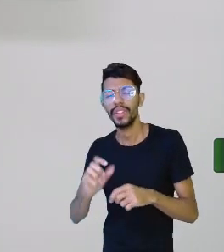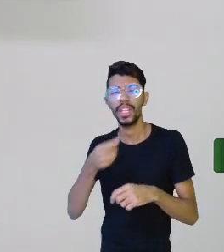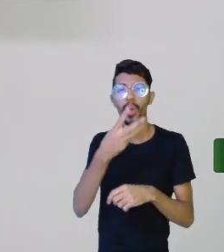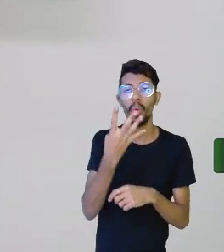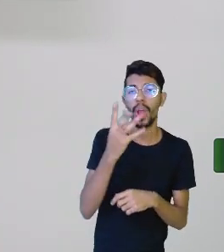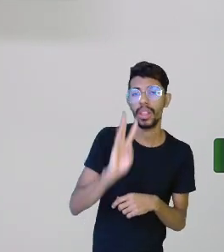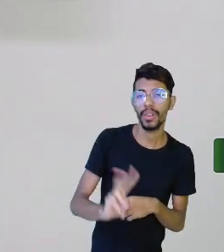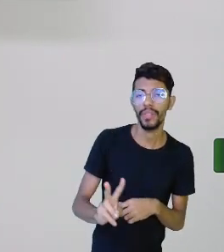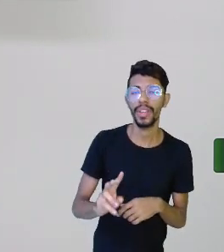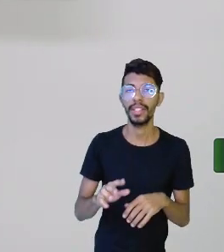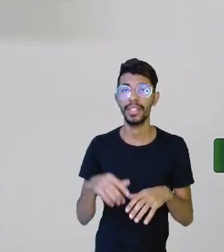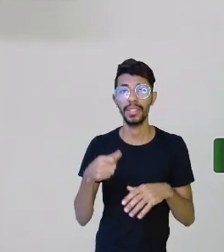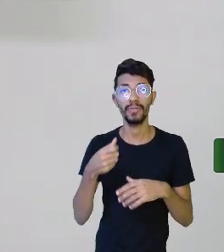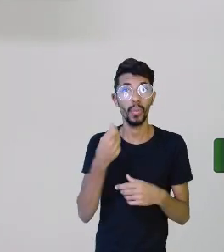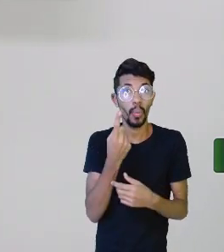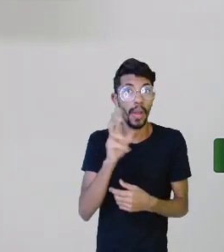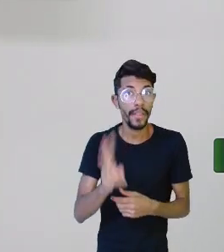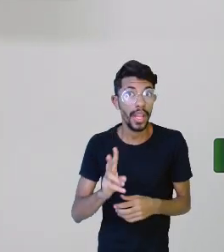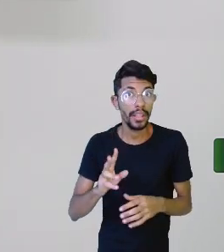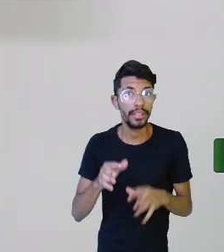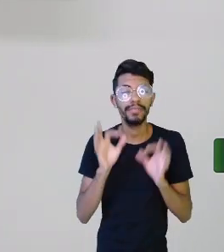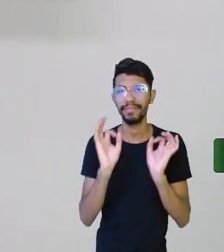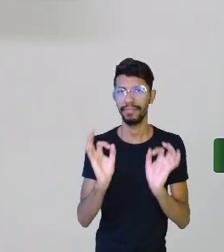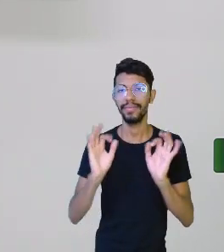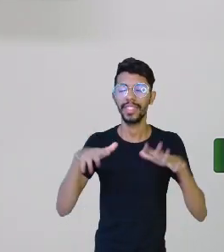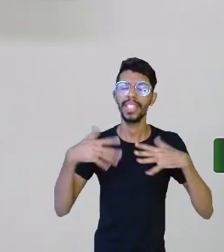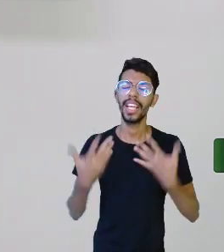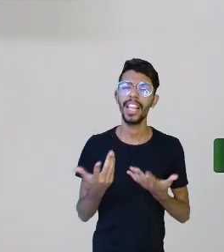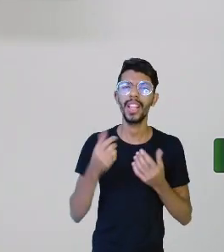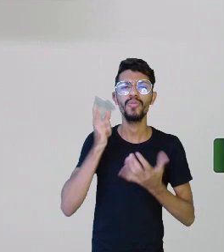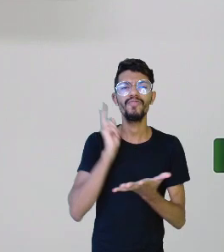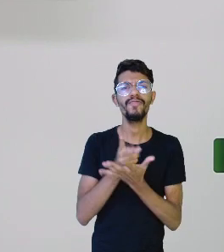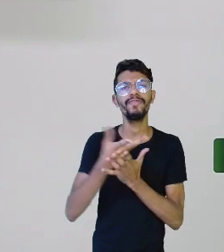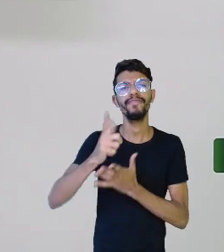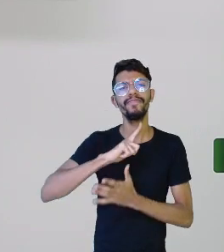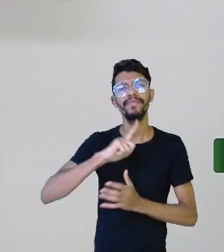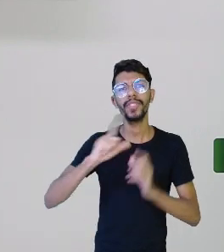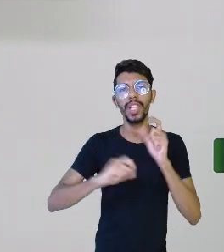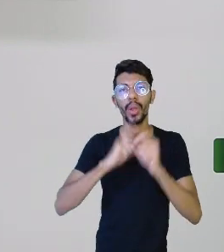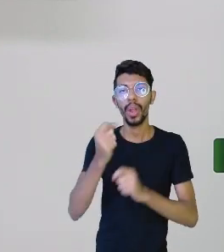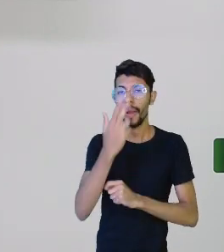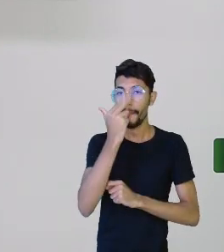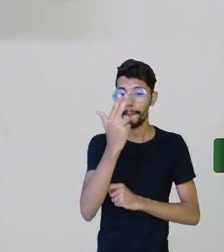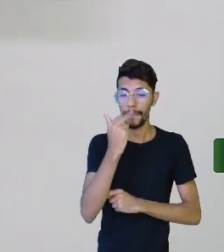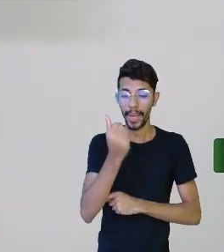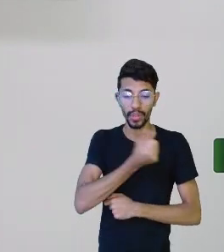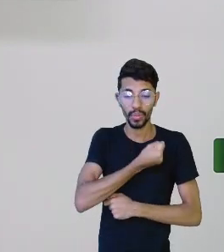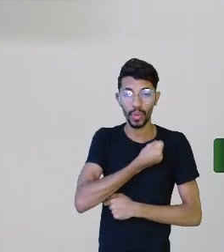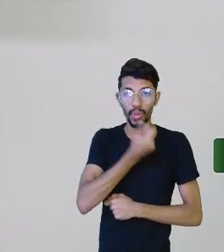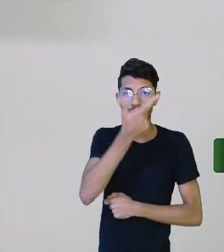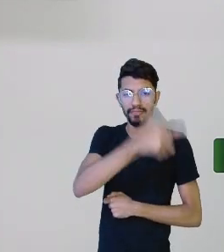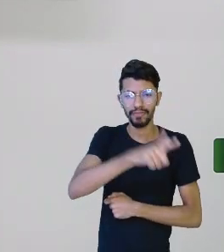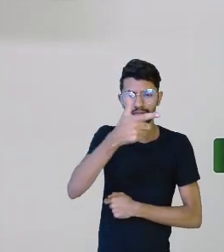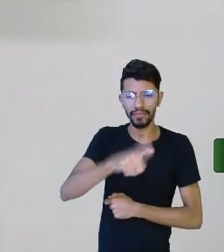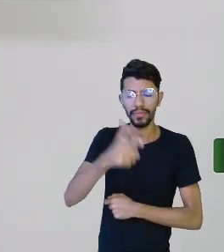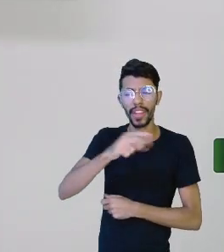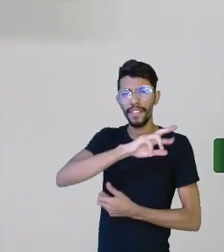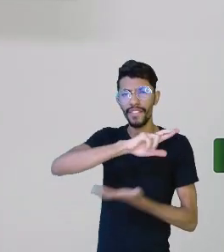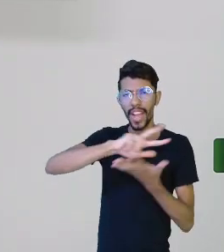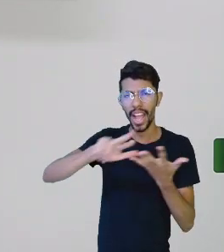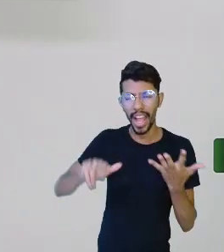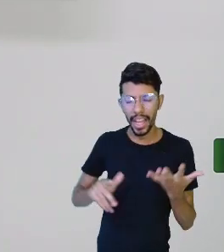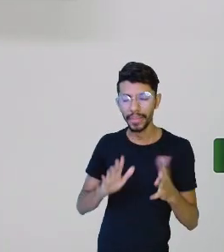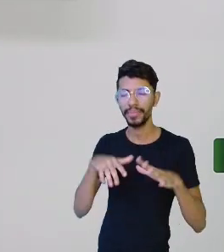1, correto? Então, toda vez que eu tiver o mesmo número sendo repetido várias vezes,